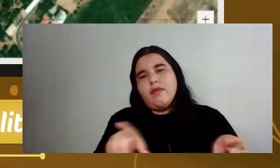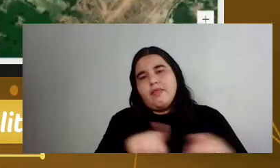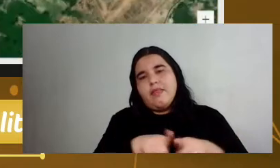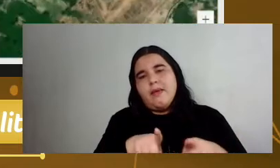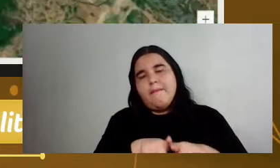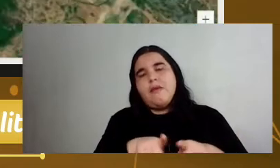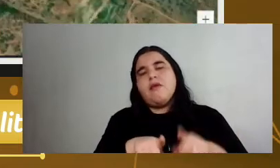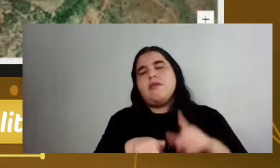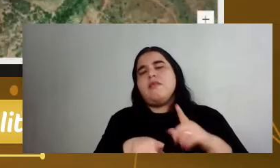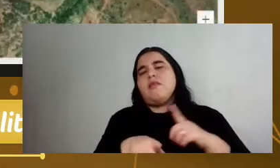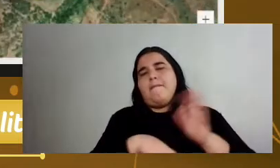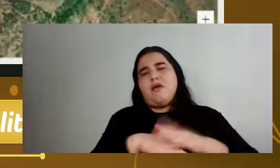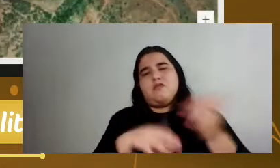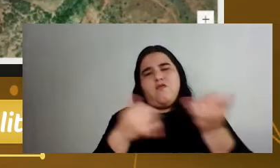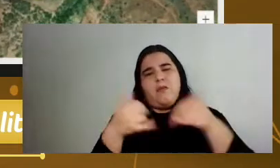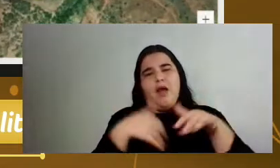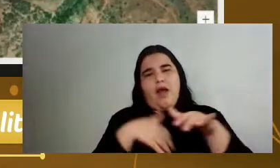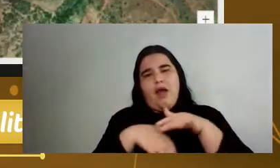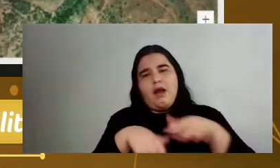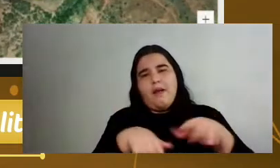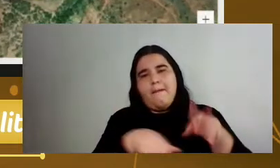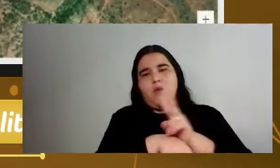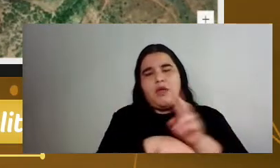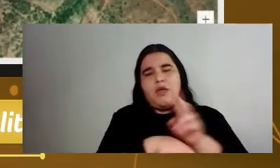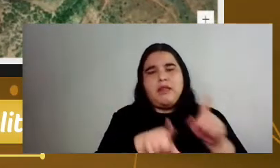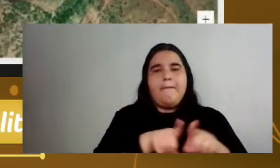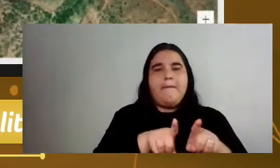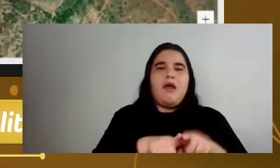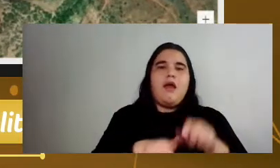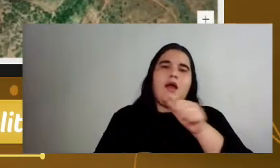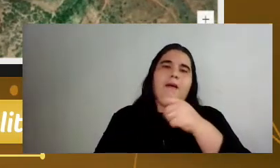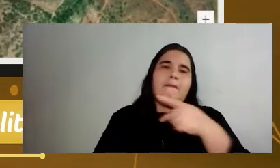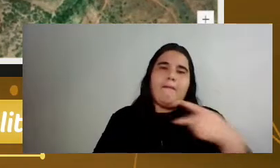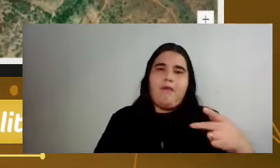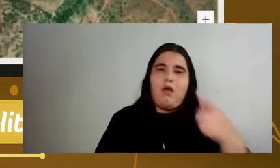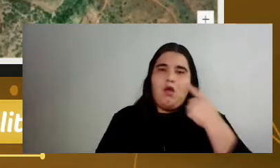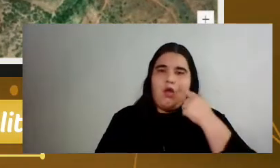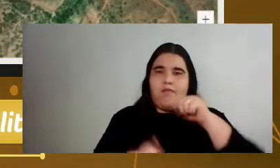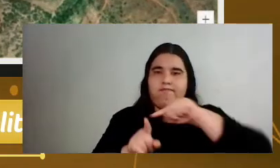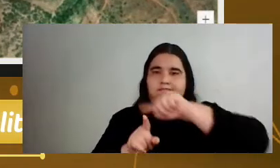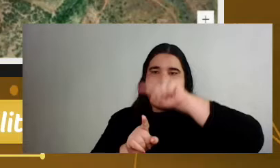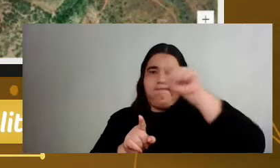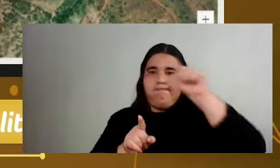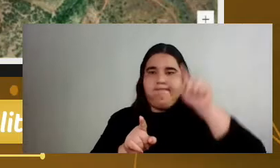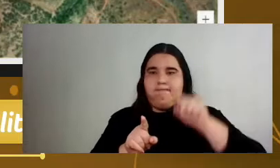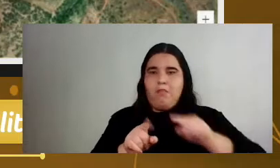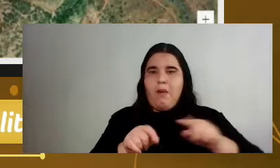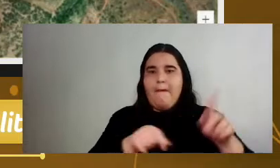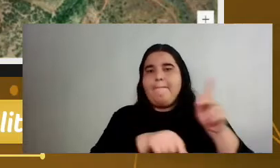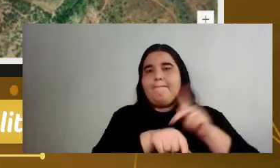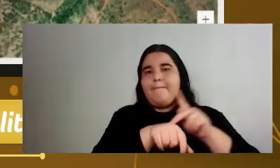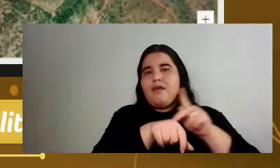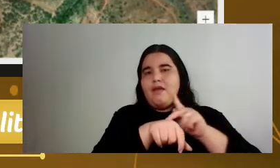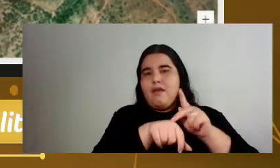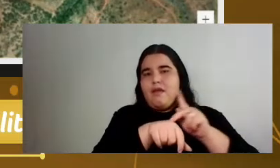e a área de monitoramento. Esse contorno aqui da cor preta é a área de monitoramento, esse sombreado verde é a área